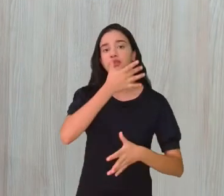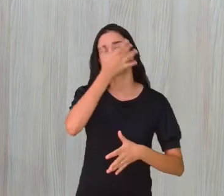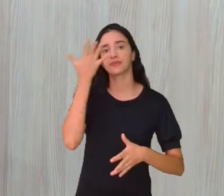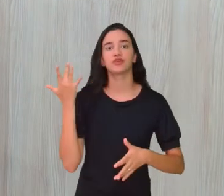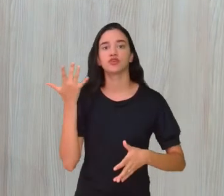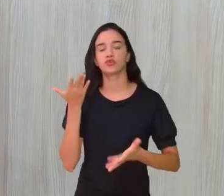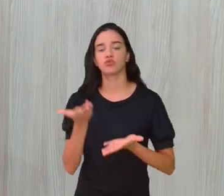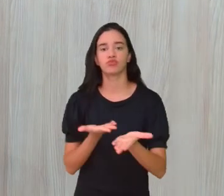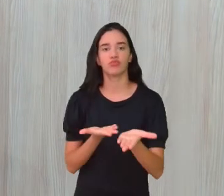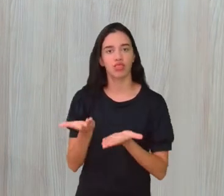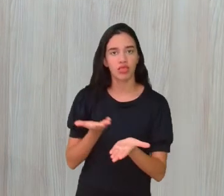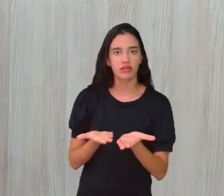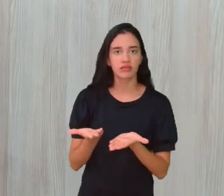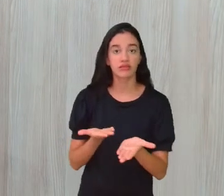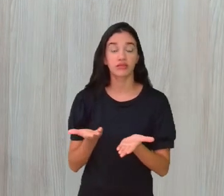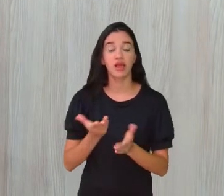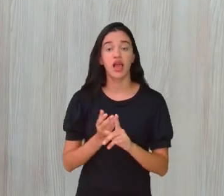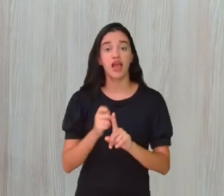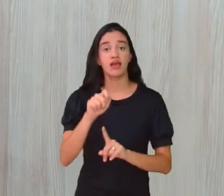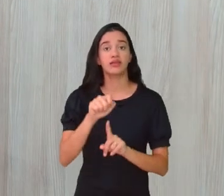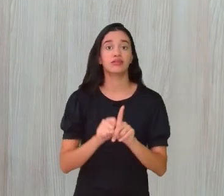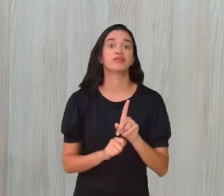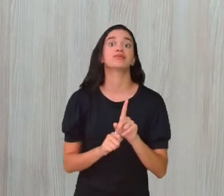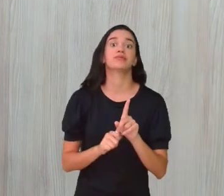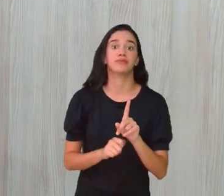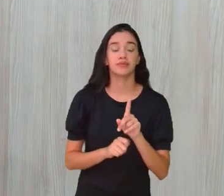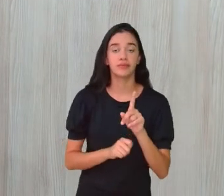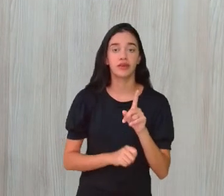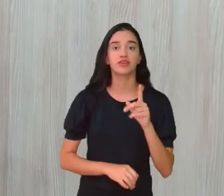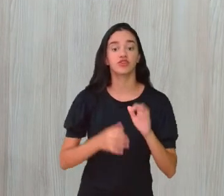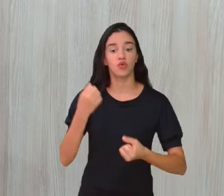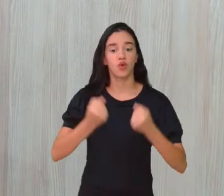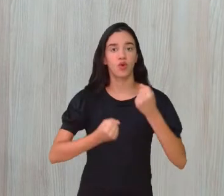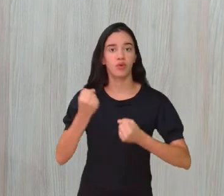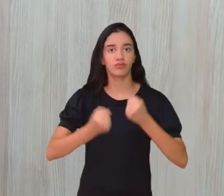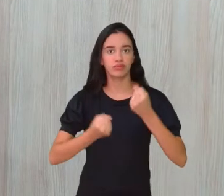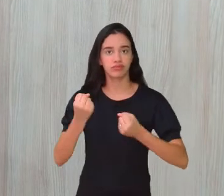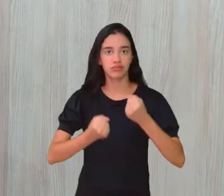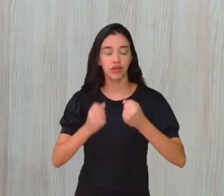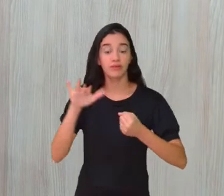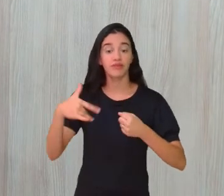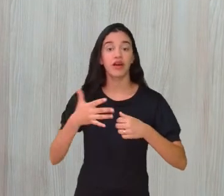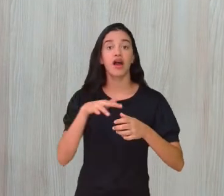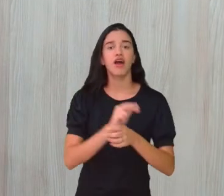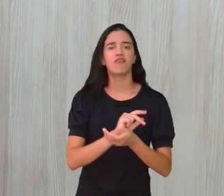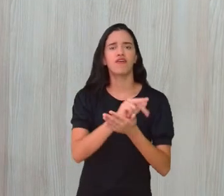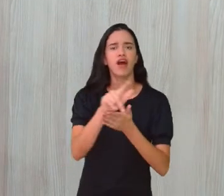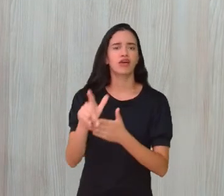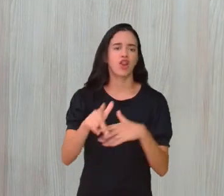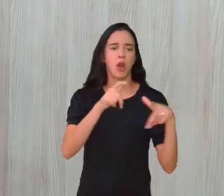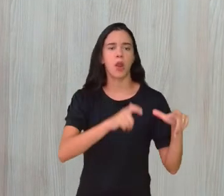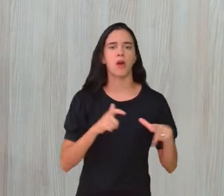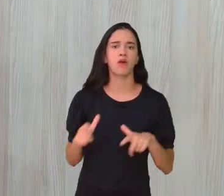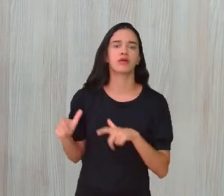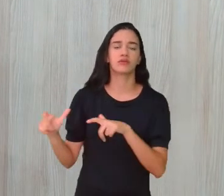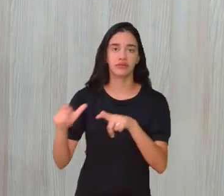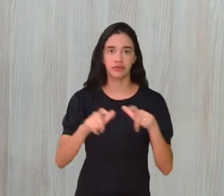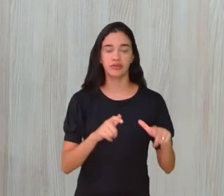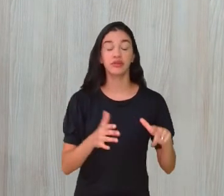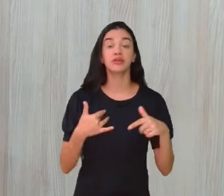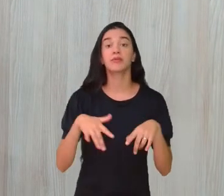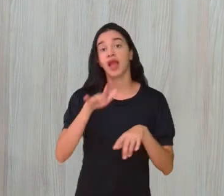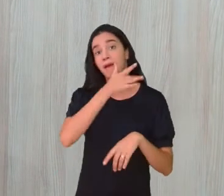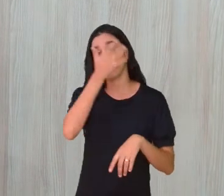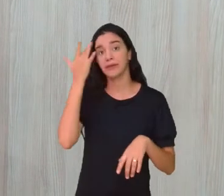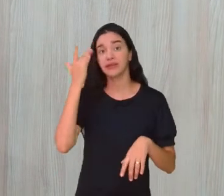como nesse mês o mamógrafo móvel, ele está aí em várias localidades, como hoje na João de Barros. Nós vemos também que a pessoa